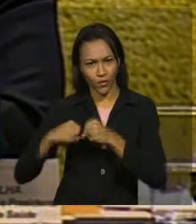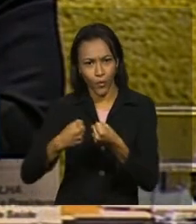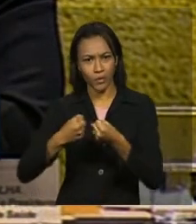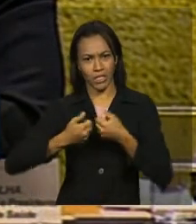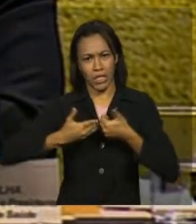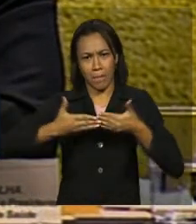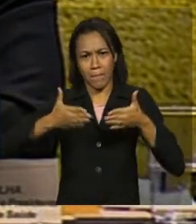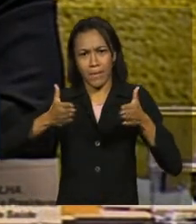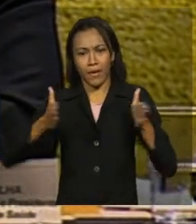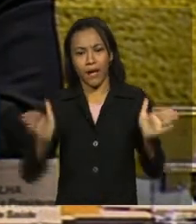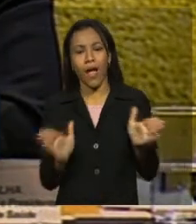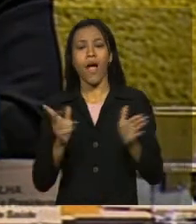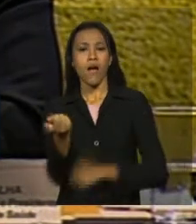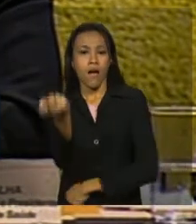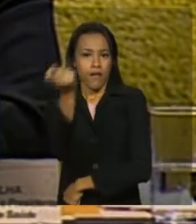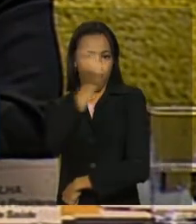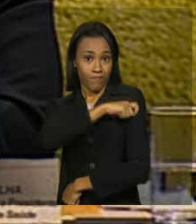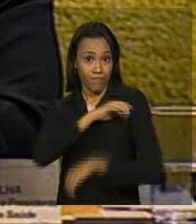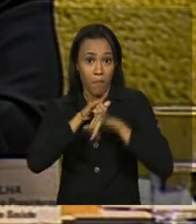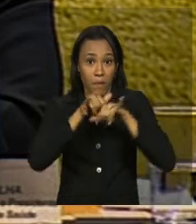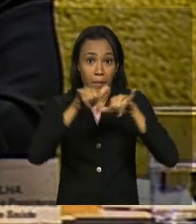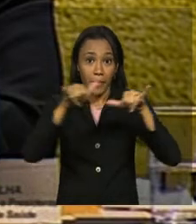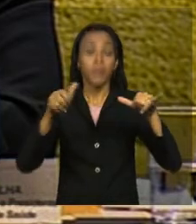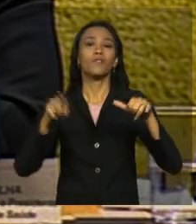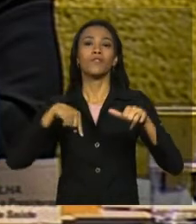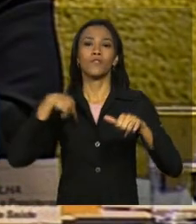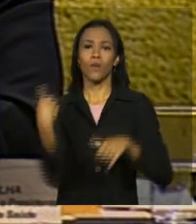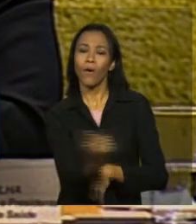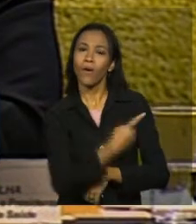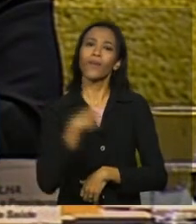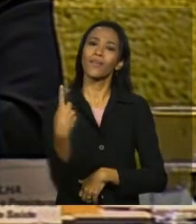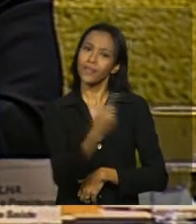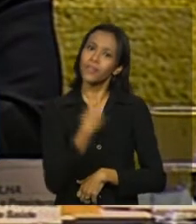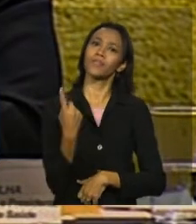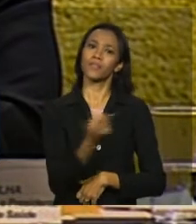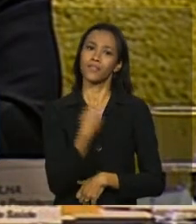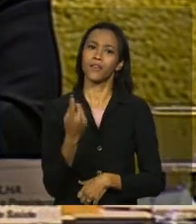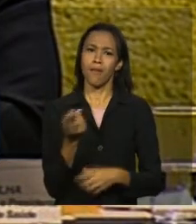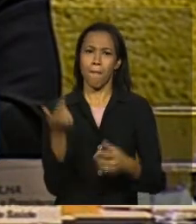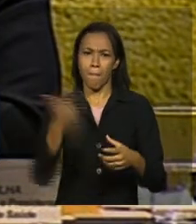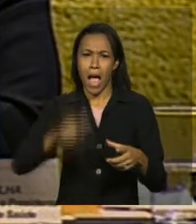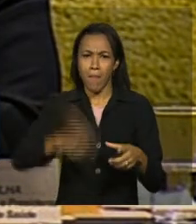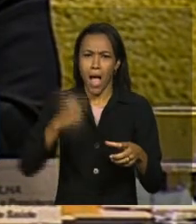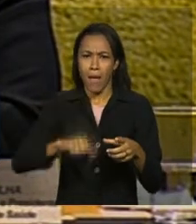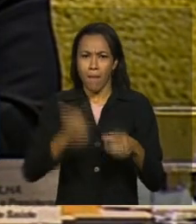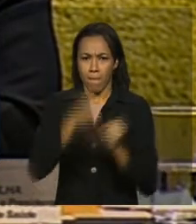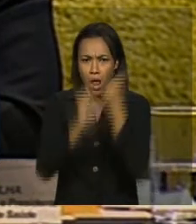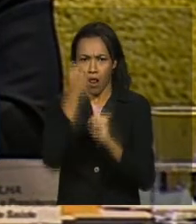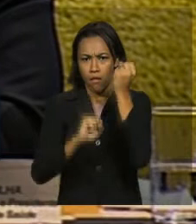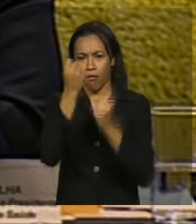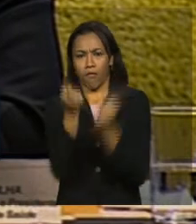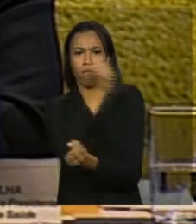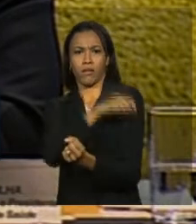de ampliar a vacinação combinado com isso nós construímos uma forte indústria de produção de vacinas aqui no Brasil